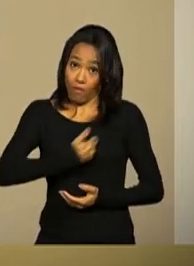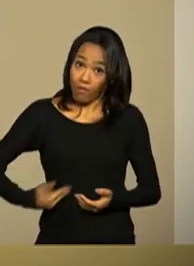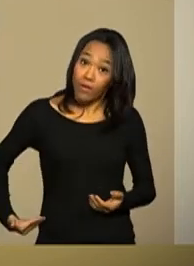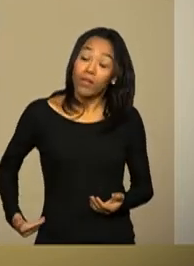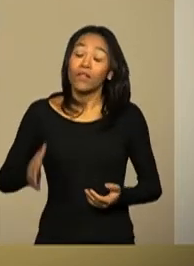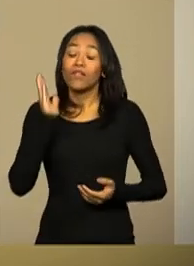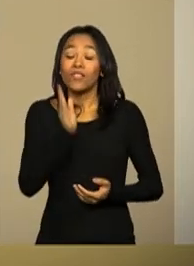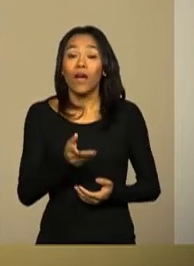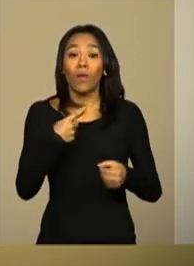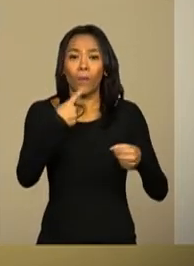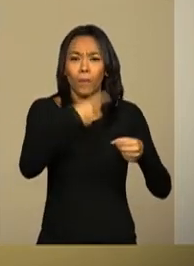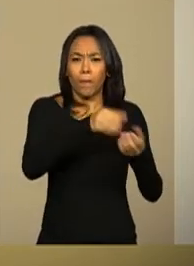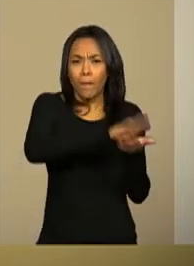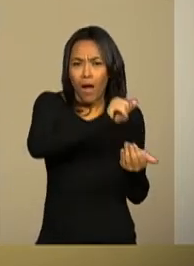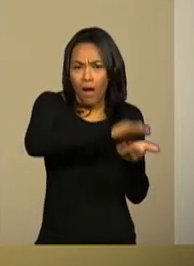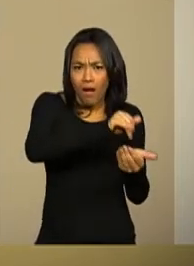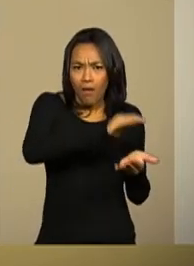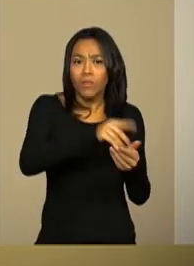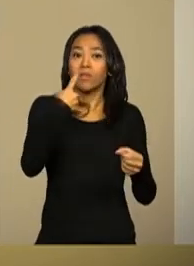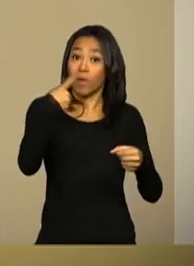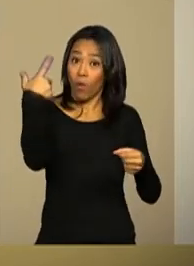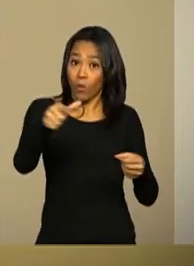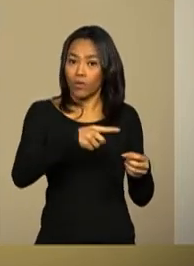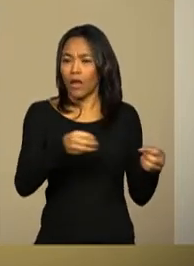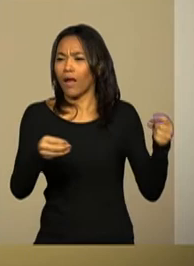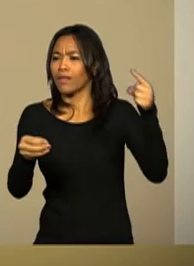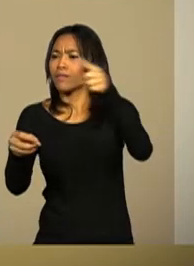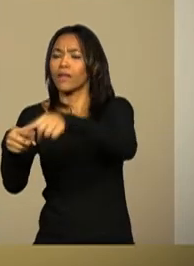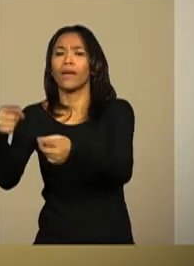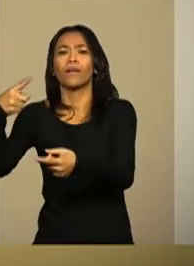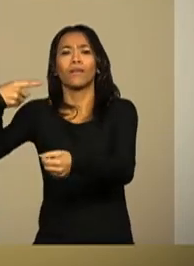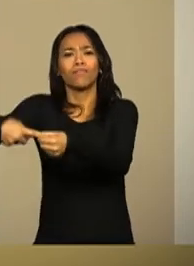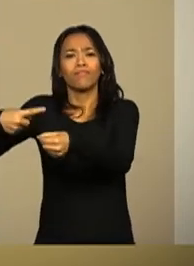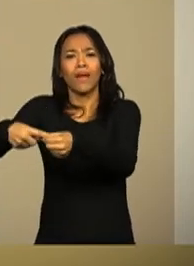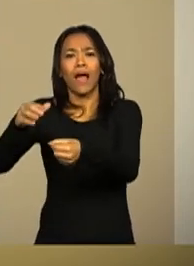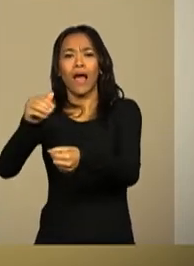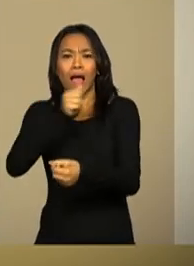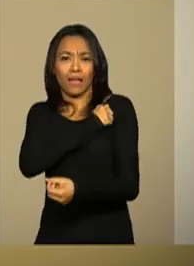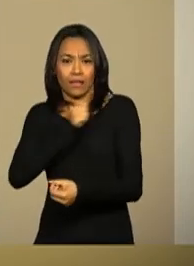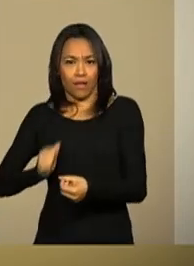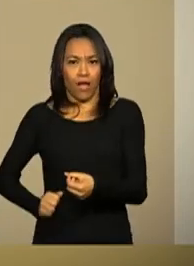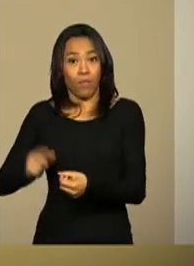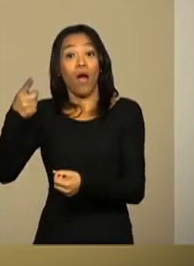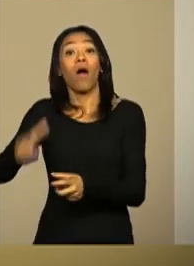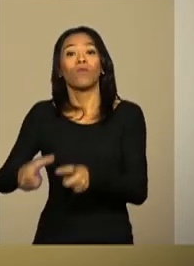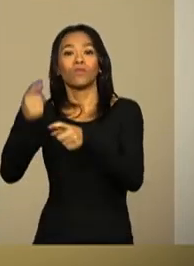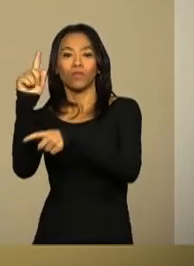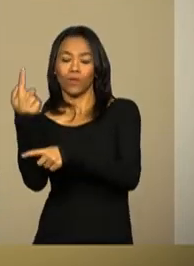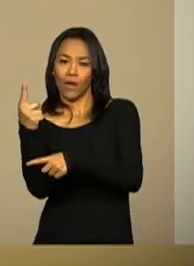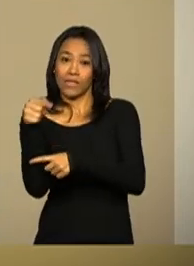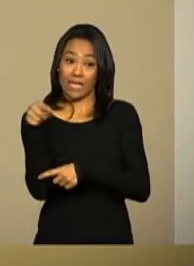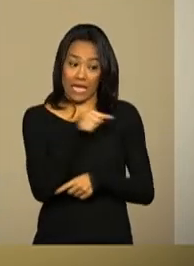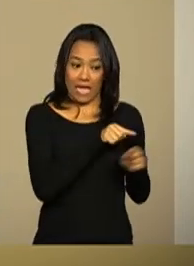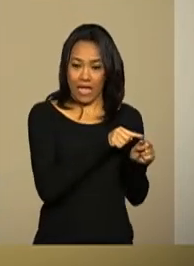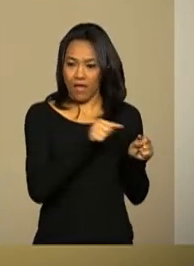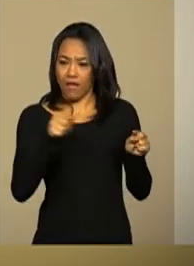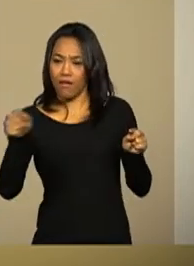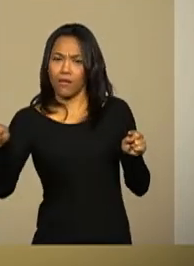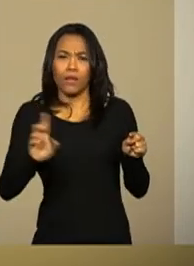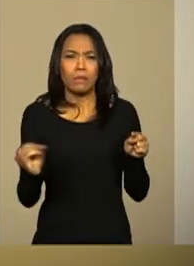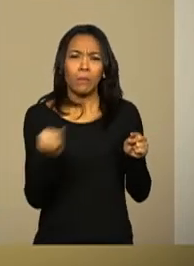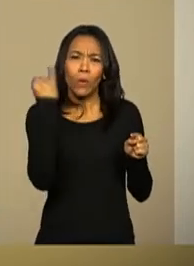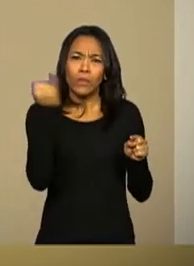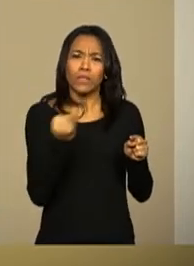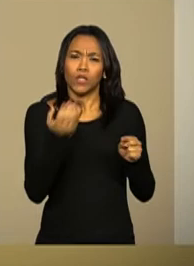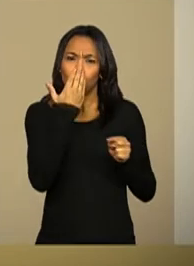trecho que liga Palmas do Tocantins Anápolis em Goiás e esse será um importante canal de escoamento